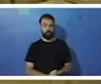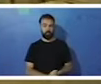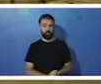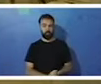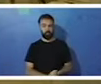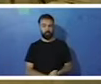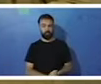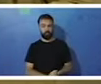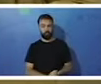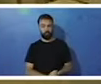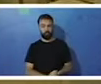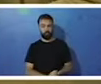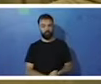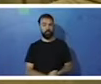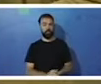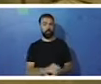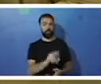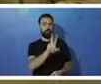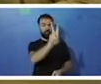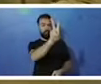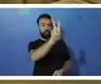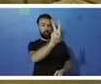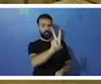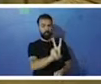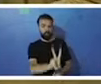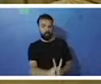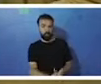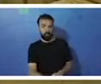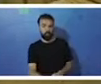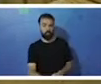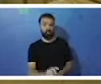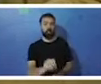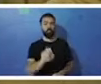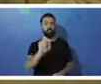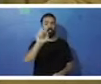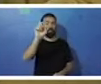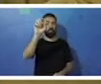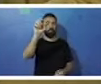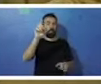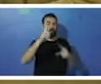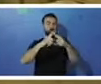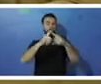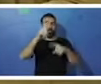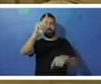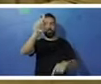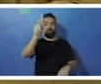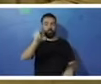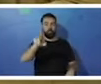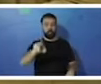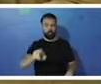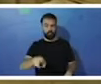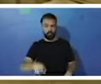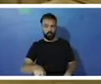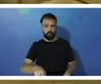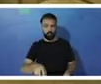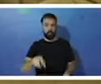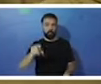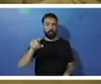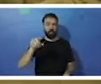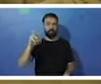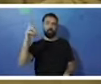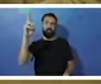valor? Eu sei que essa coluna é dos fatores. Essa coluna também é dos fatores e aqui é a coluna